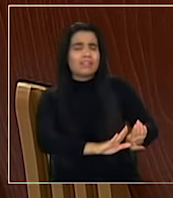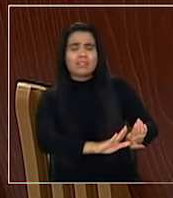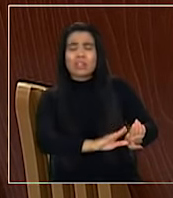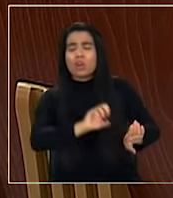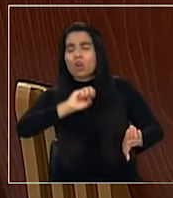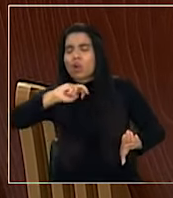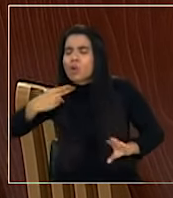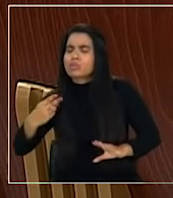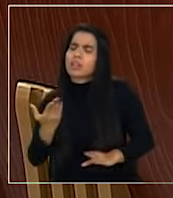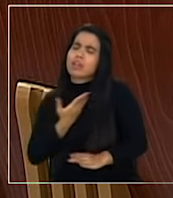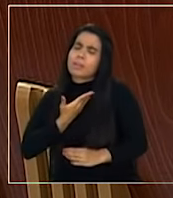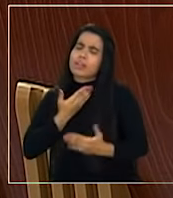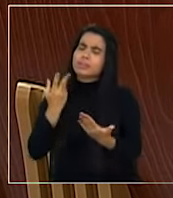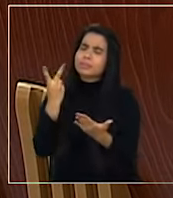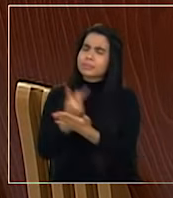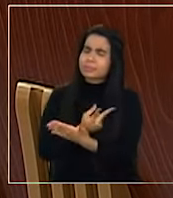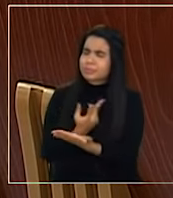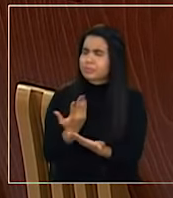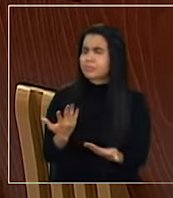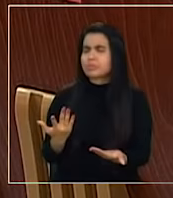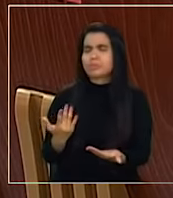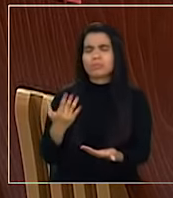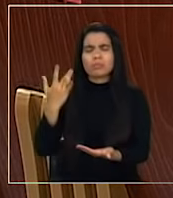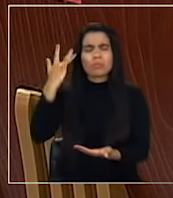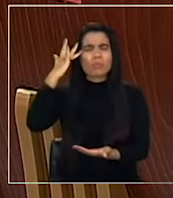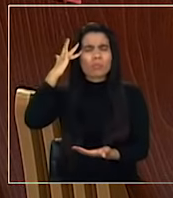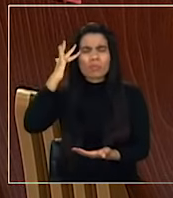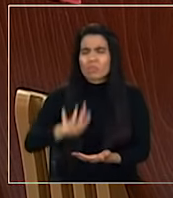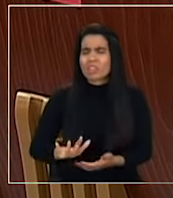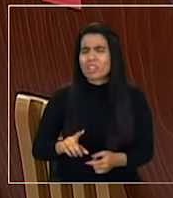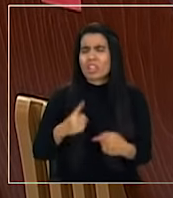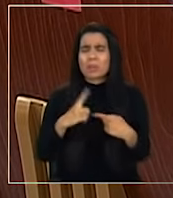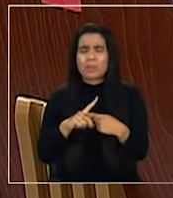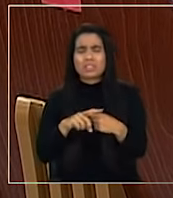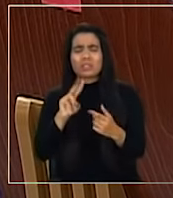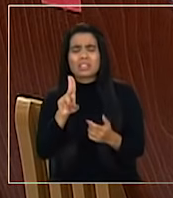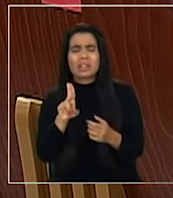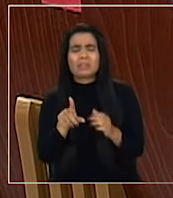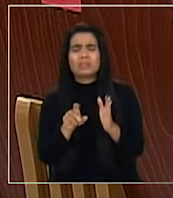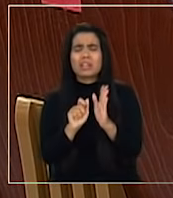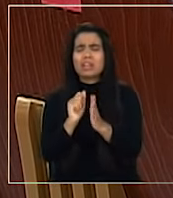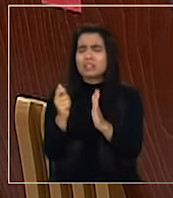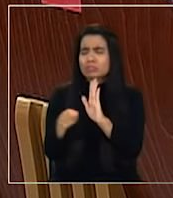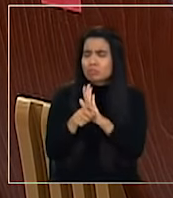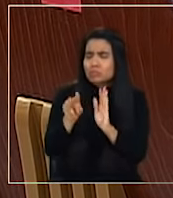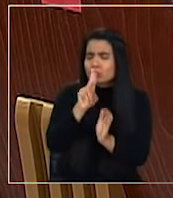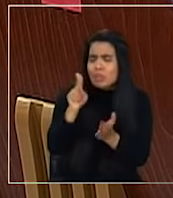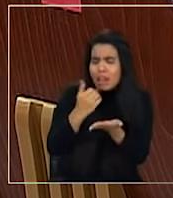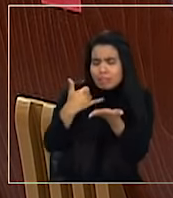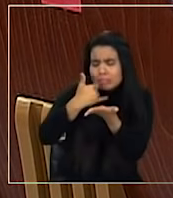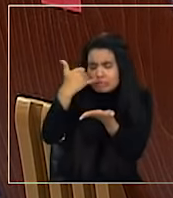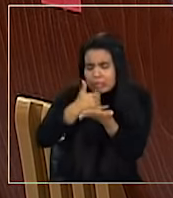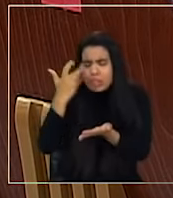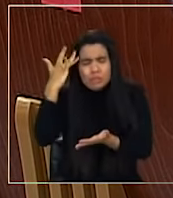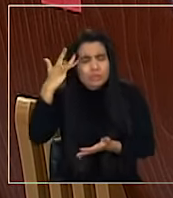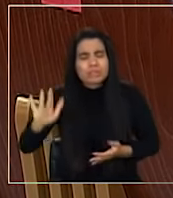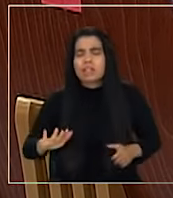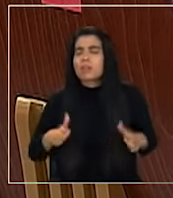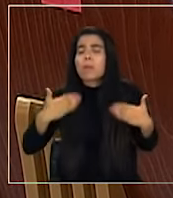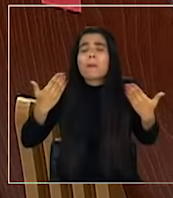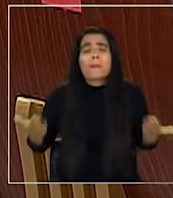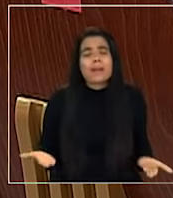está correndo o risco de ter uma overdose qualquer dia desses. Eu não sei, meu Pai, qual é a situação